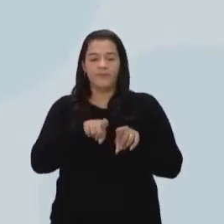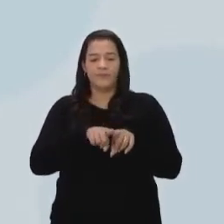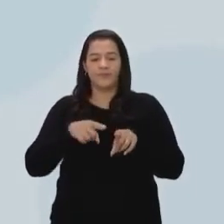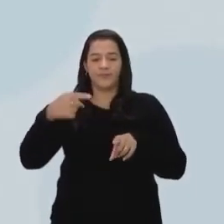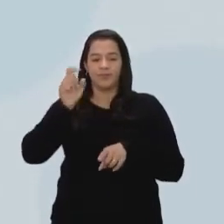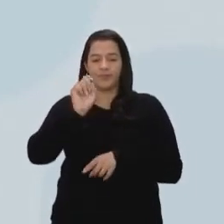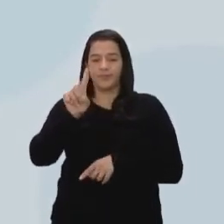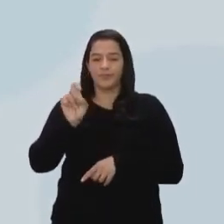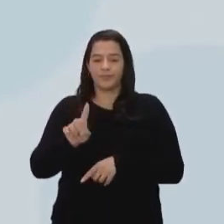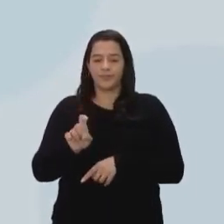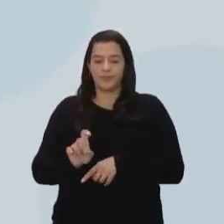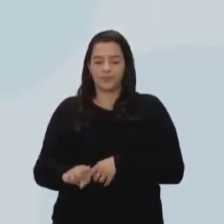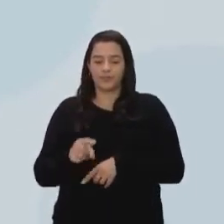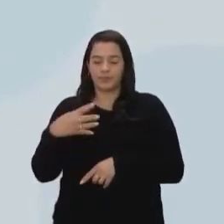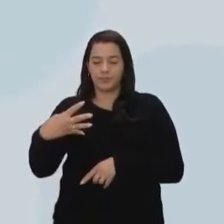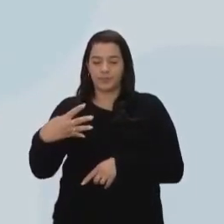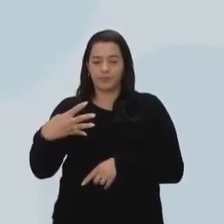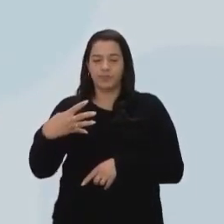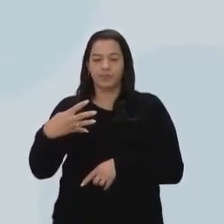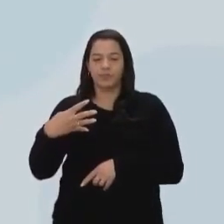aqui,